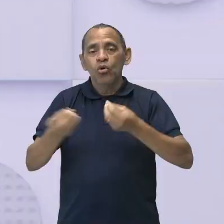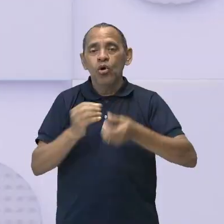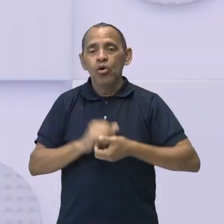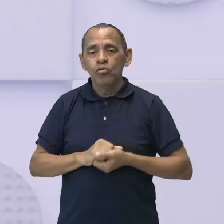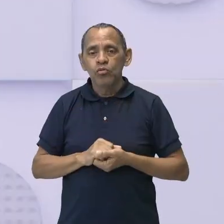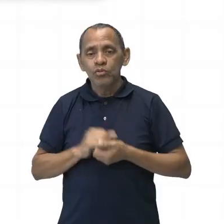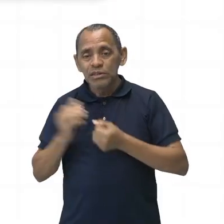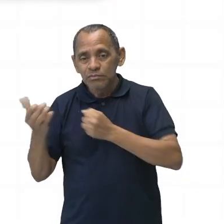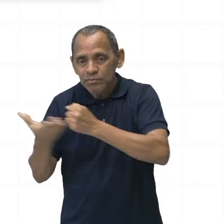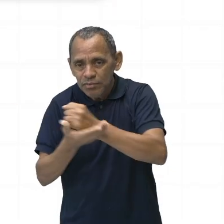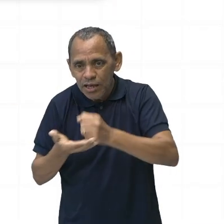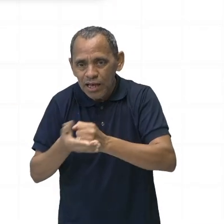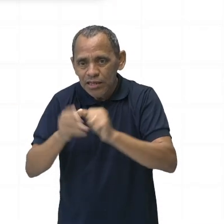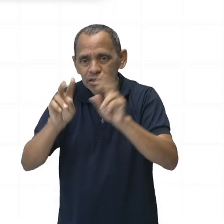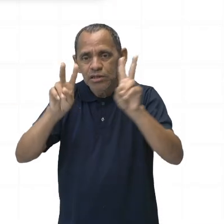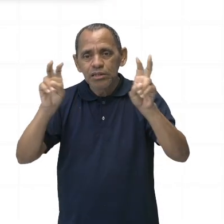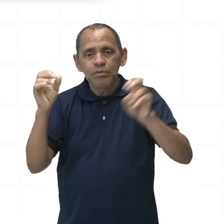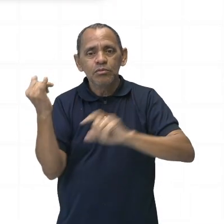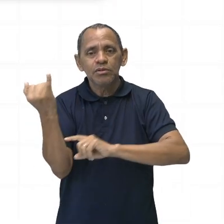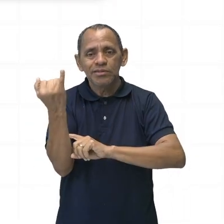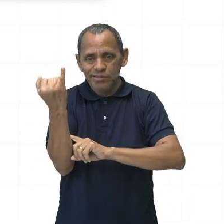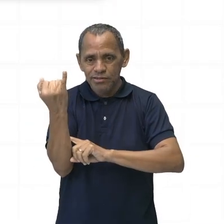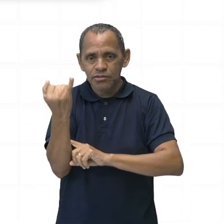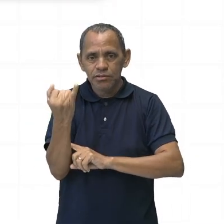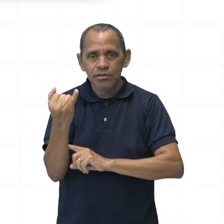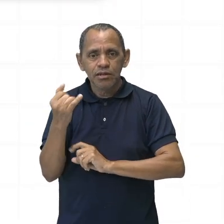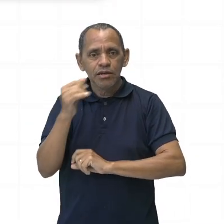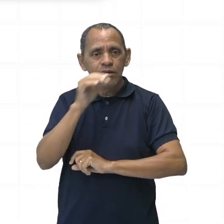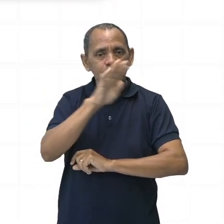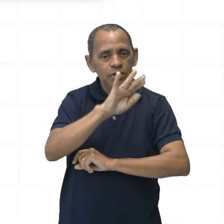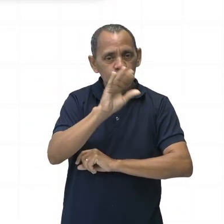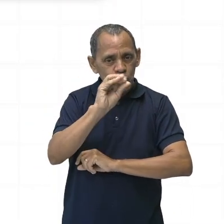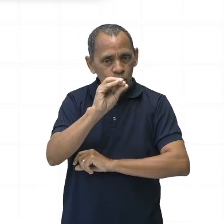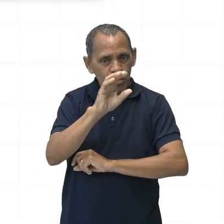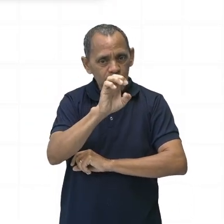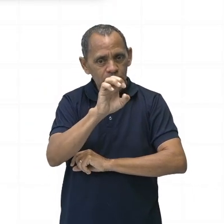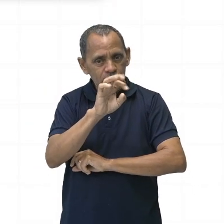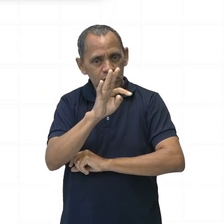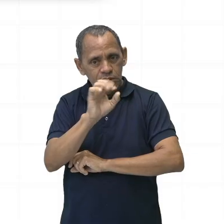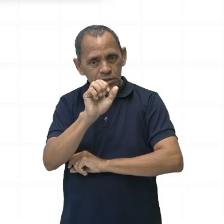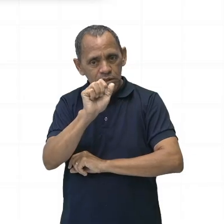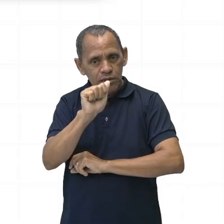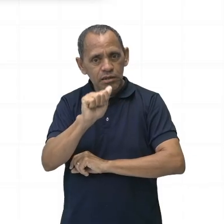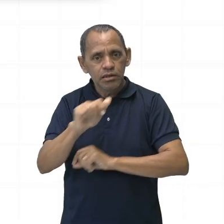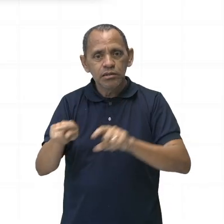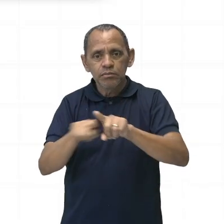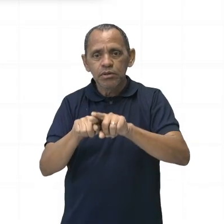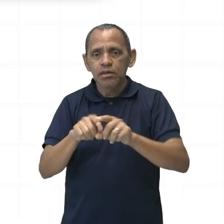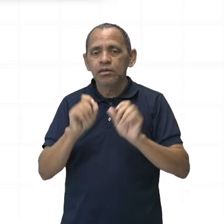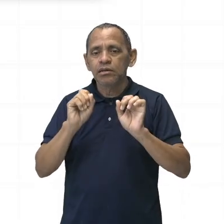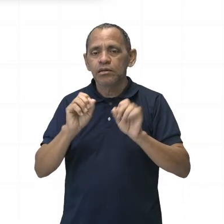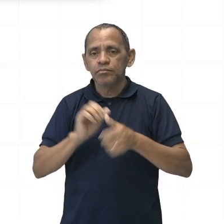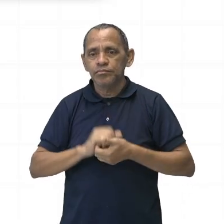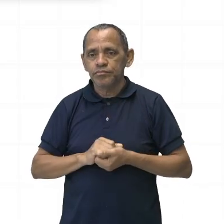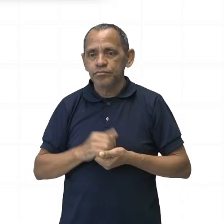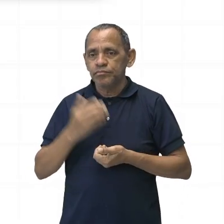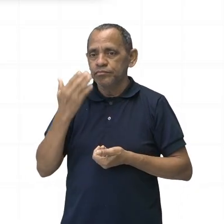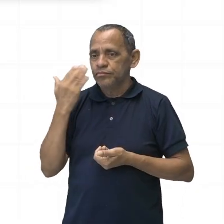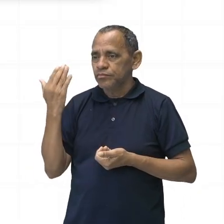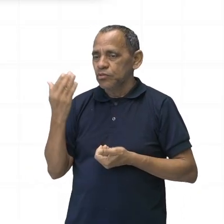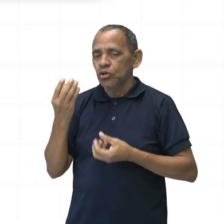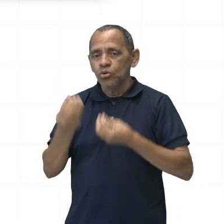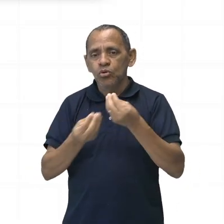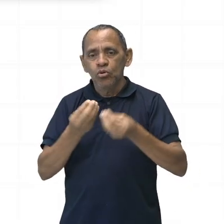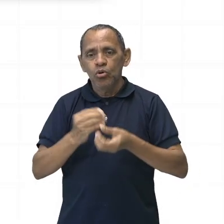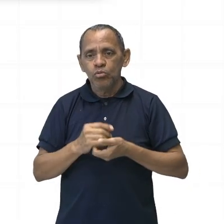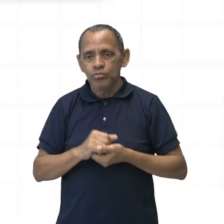da alteridade. E aqui uma maneira de perceber o valor da outra pessoa é se colocar no lugar dela. O